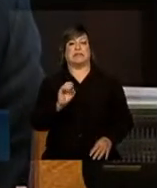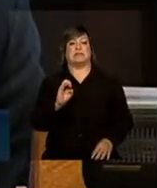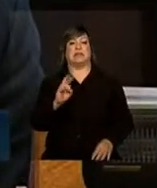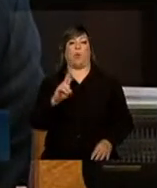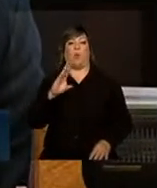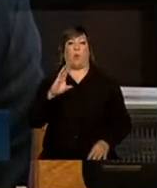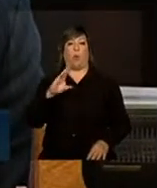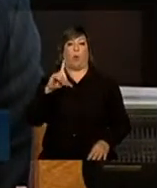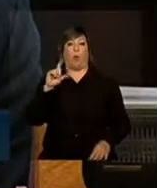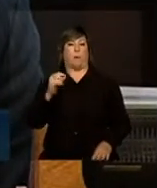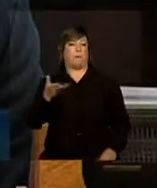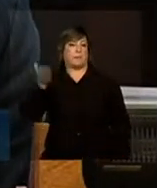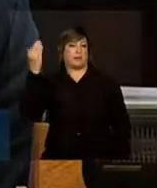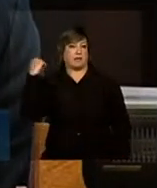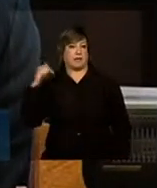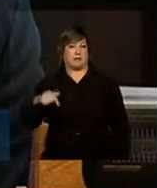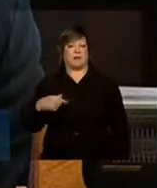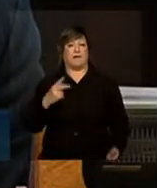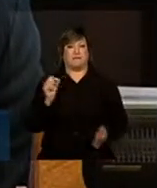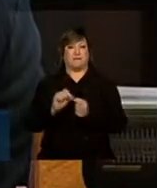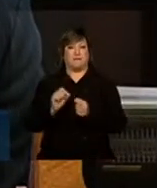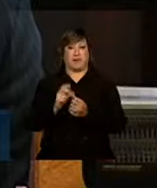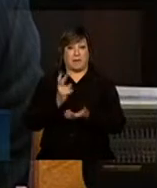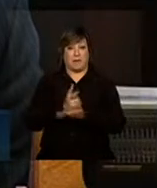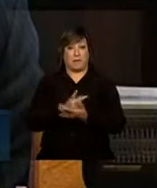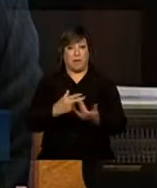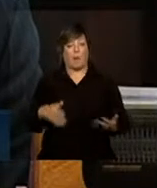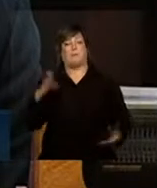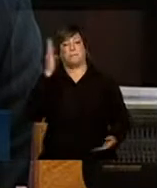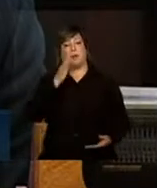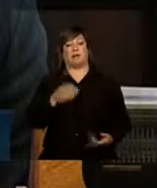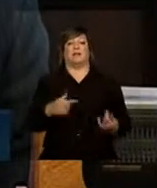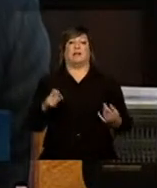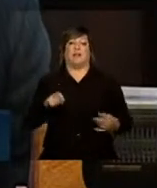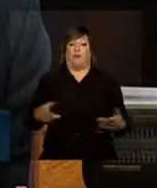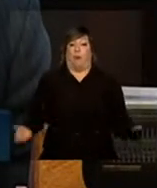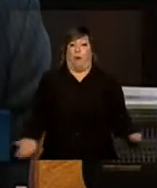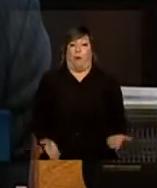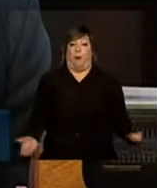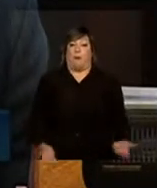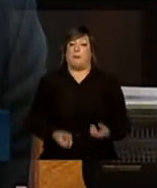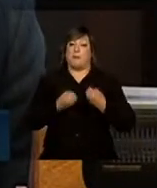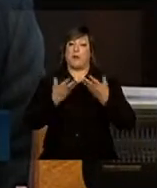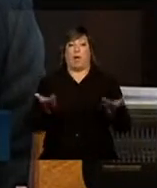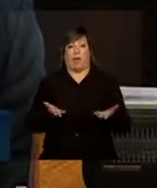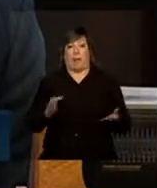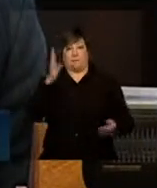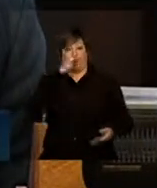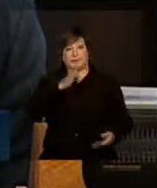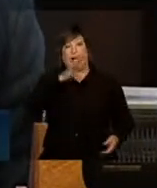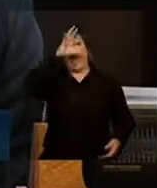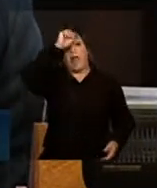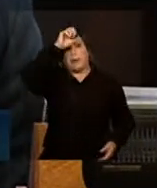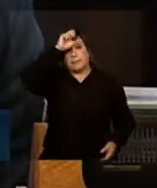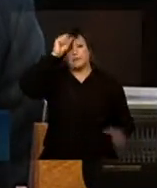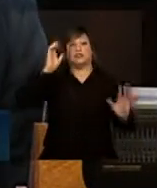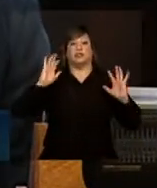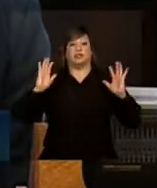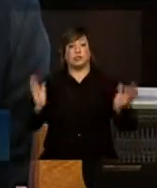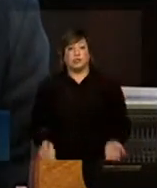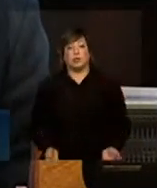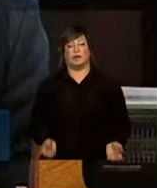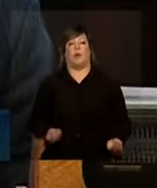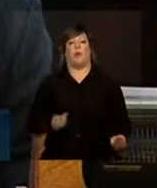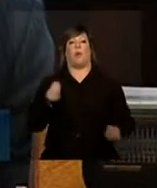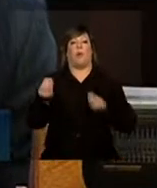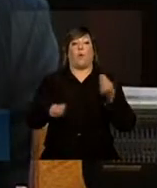que nós fizemos nesses 20 anos, o Brasil estaria numa posição muito melhor do que hoje. Eu acho que esse é o principal aprendizado. O Brasil aprendeu, na virada